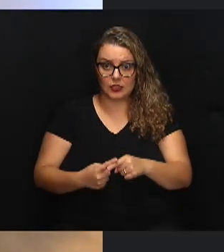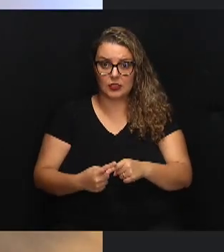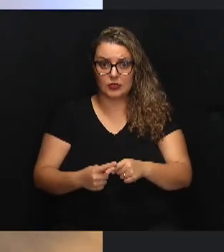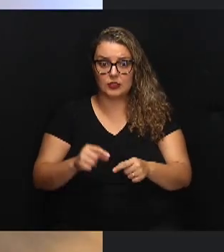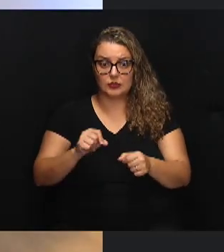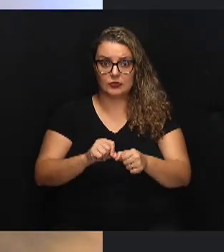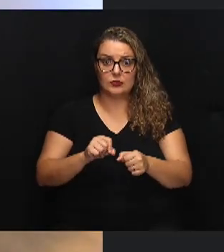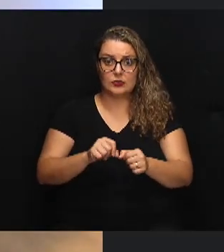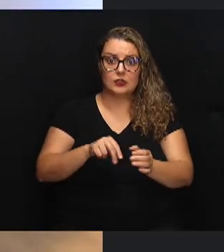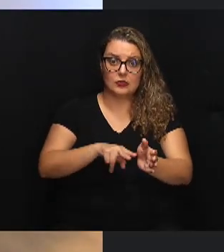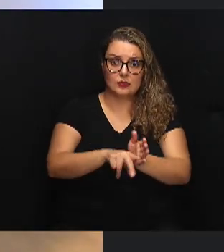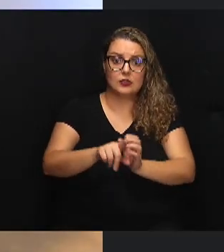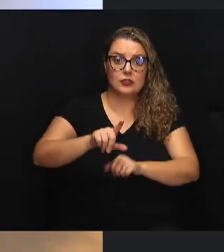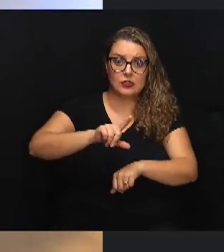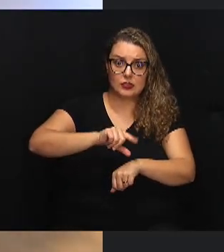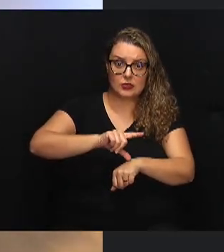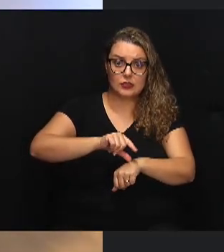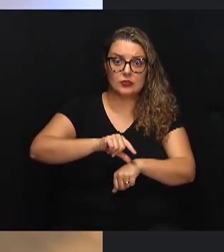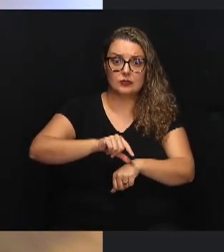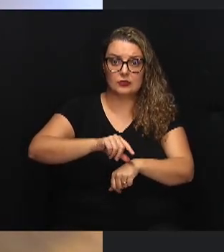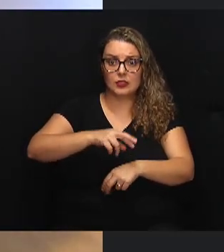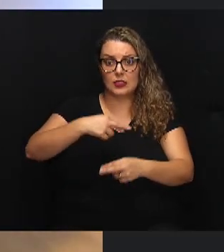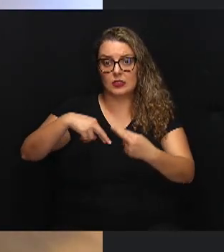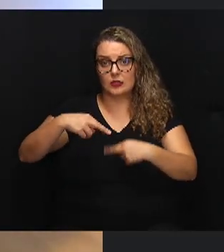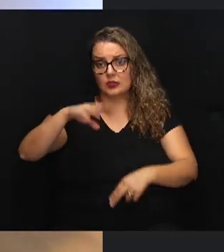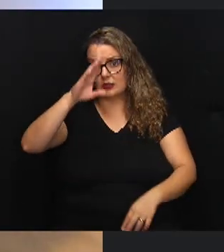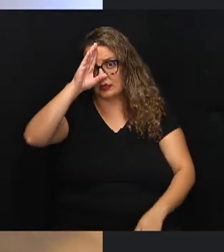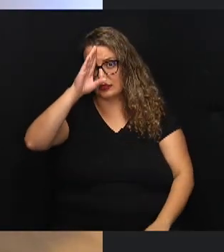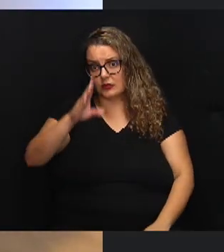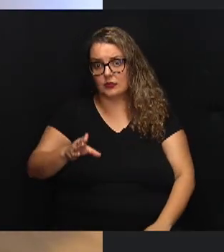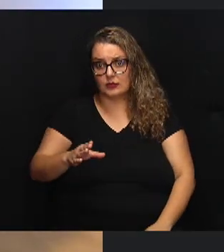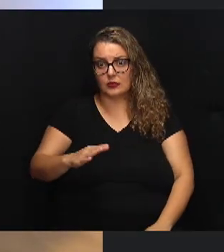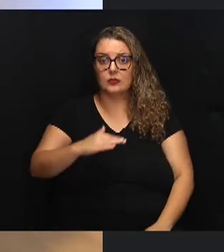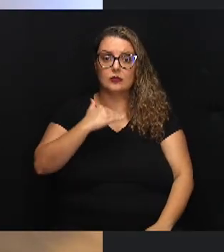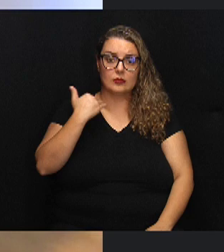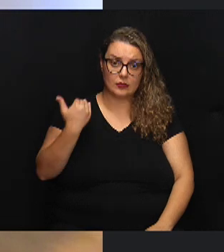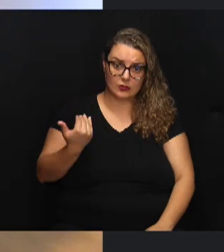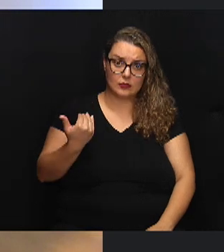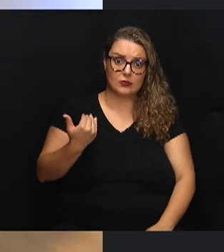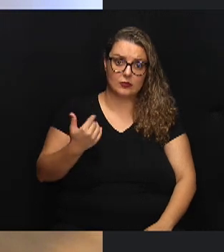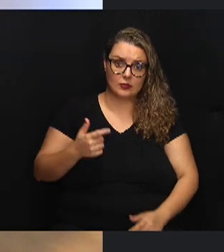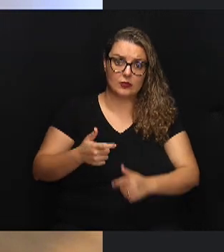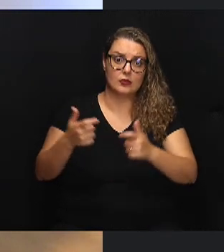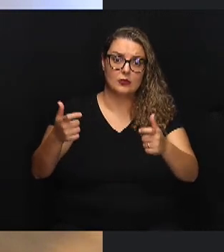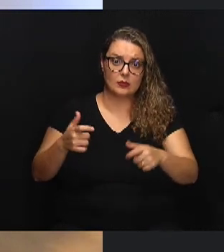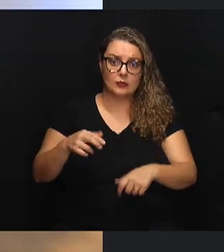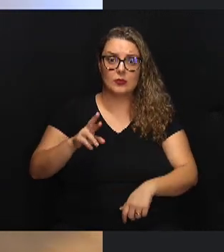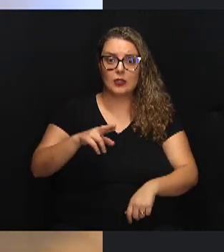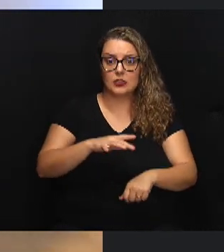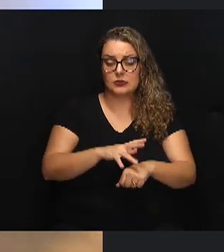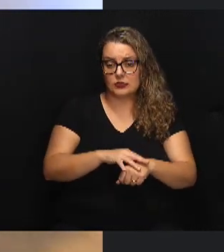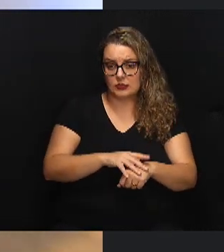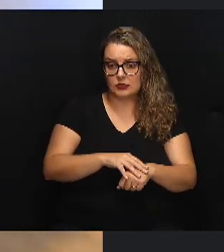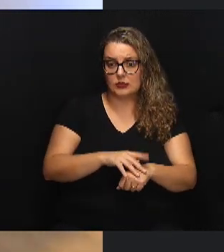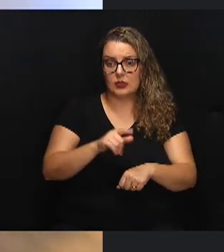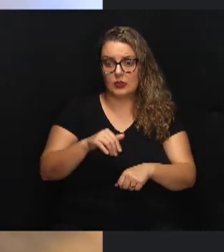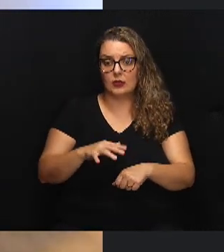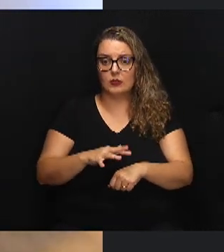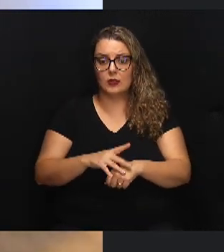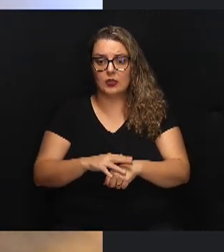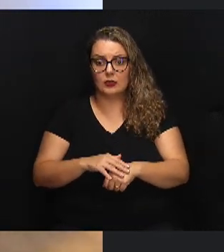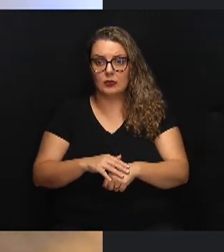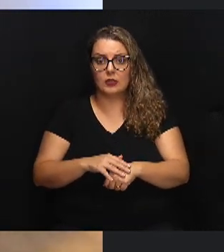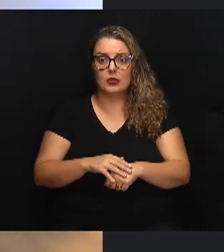esses diagnósticos tardiamente está diretamente relacionado com essa mortalidade mais alta por essa doença. É uma doença que se